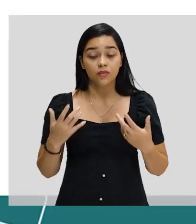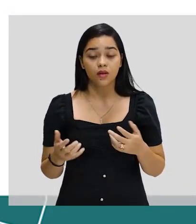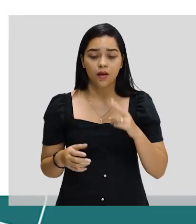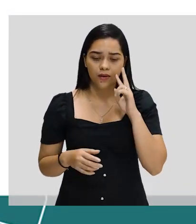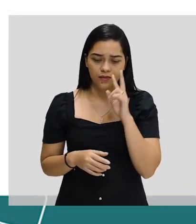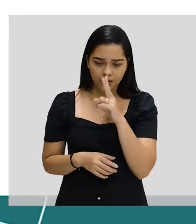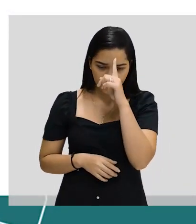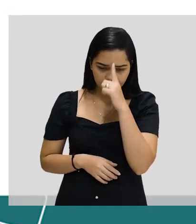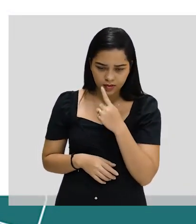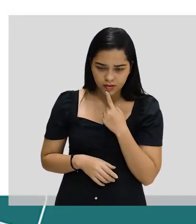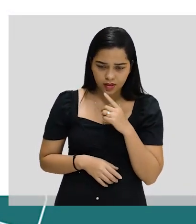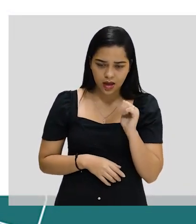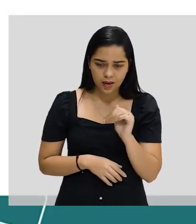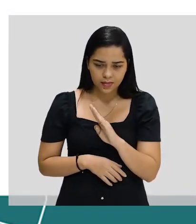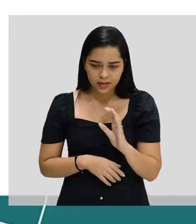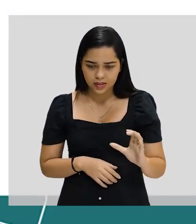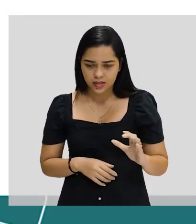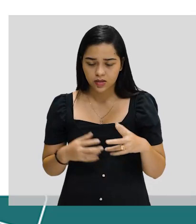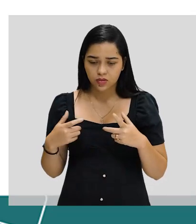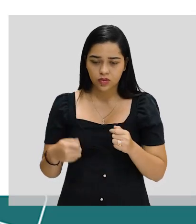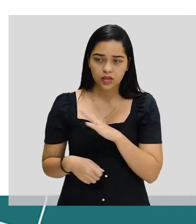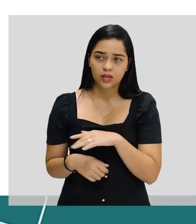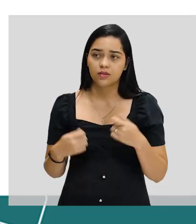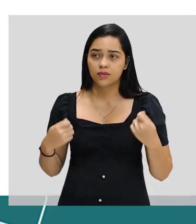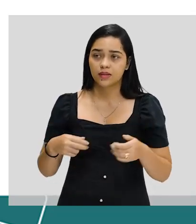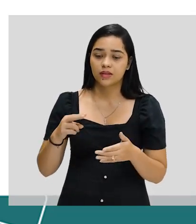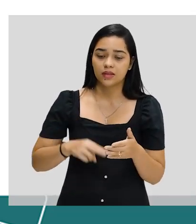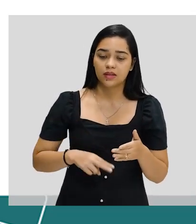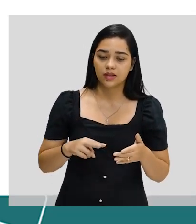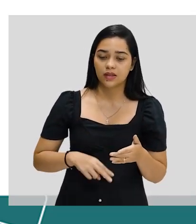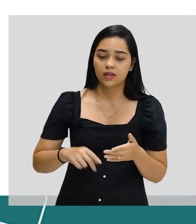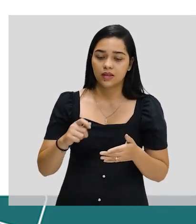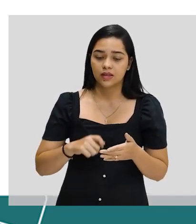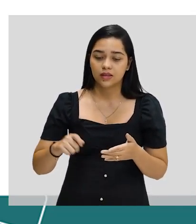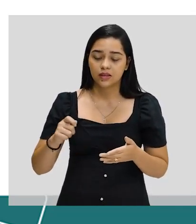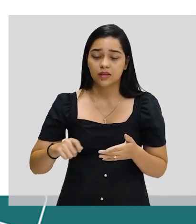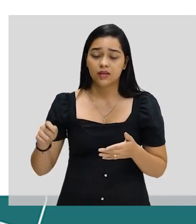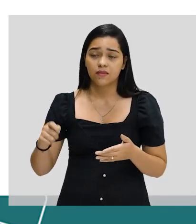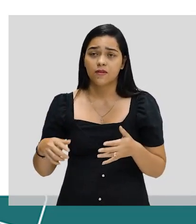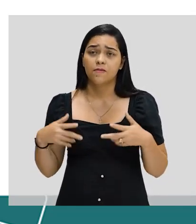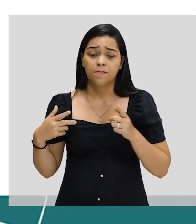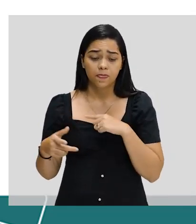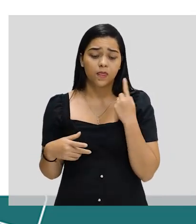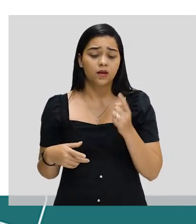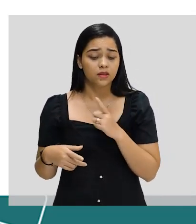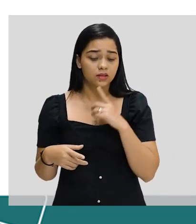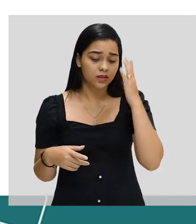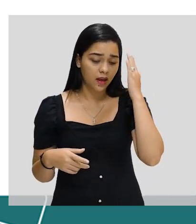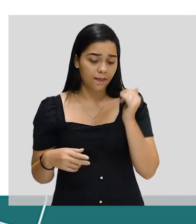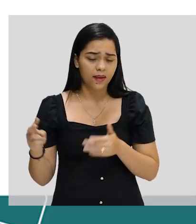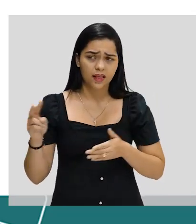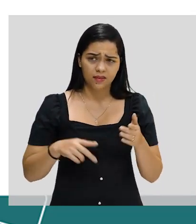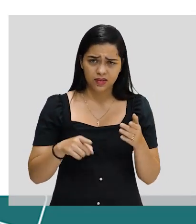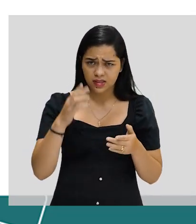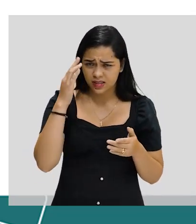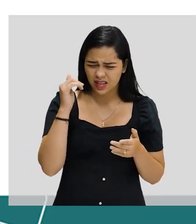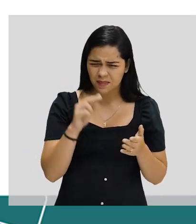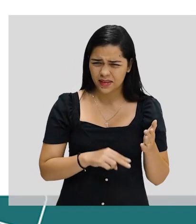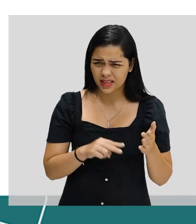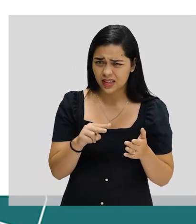figurinha que eu trouxe para vocês. A, B, C, toda criança tem que ler e escrever, certo? Todos nós temos que saber ler. Você sabe